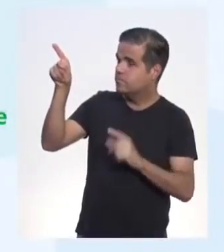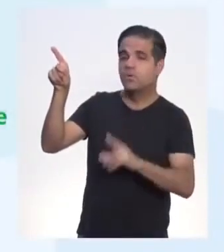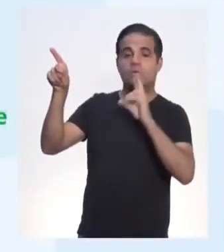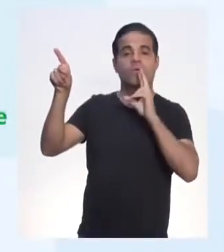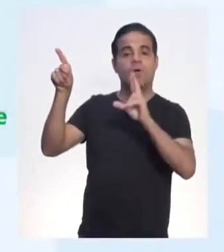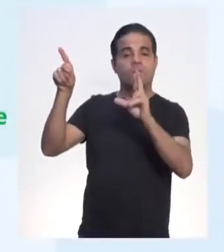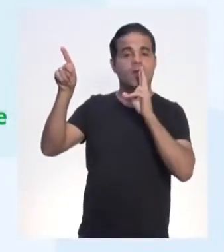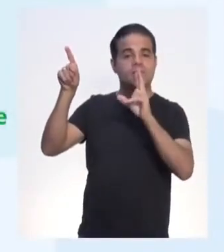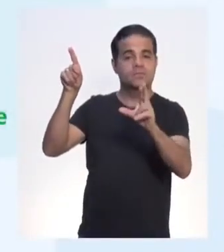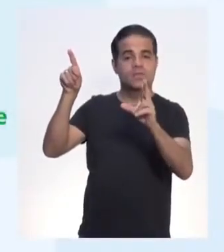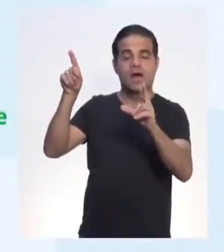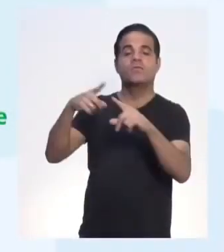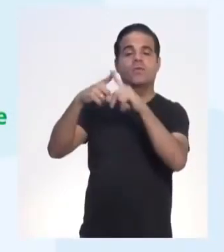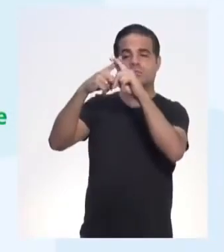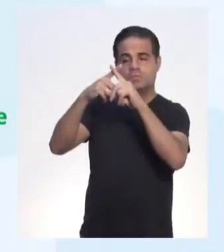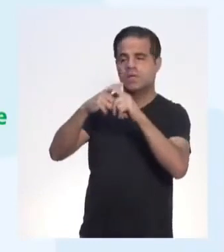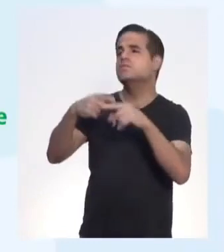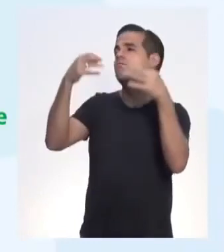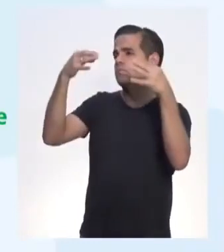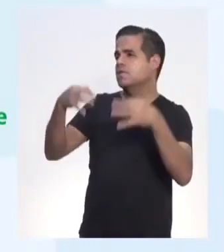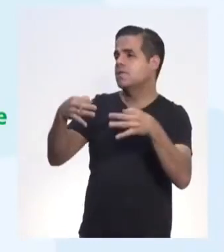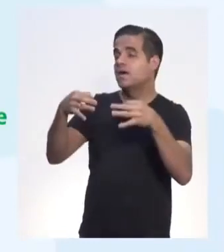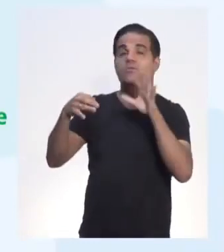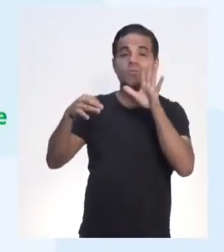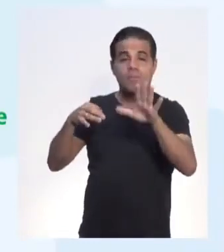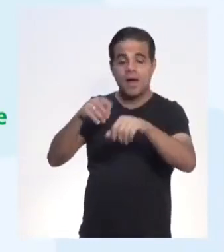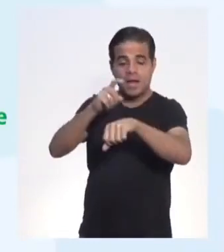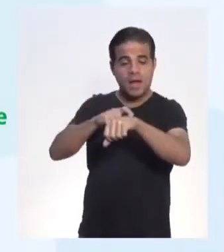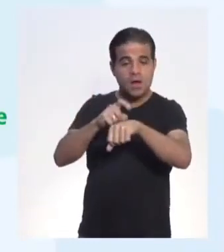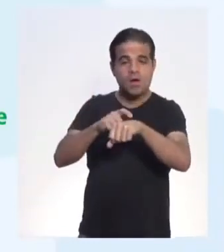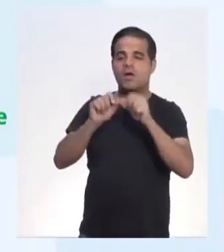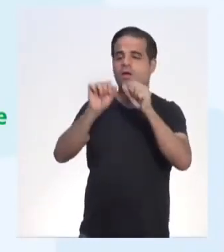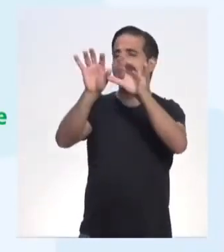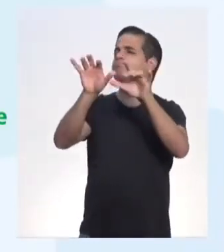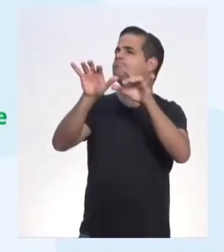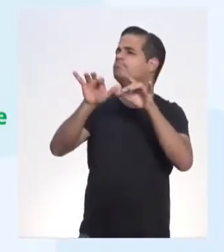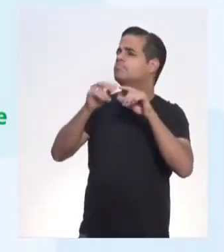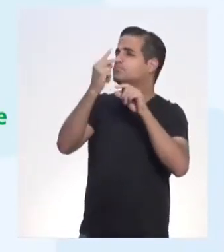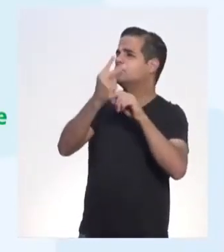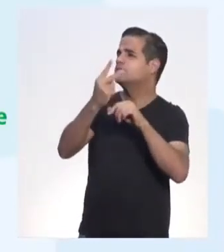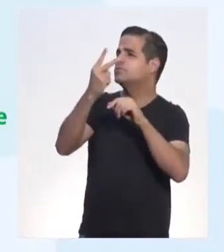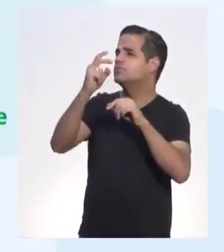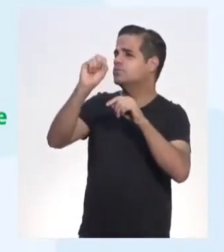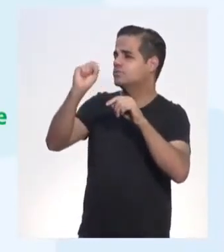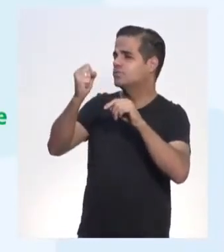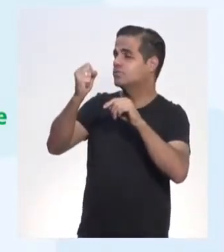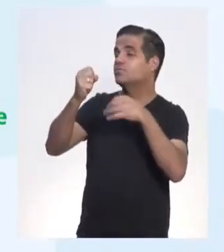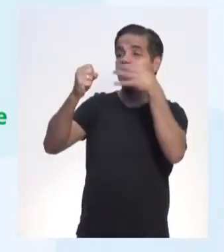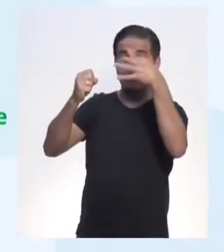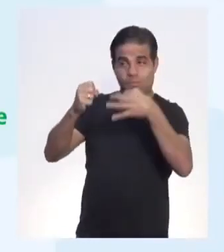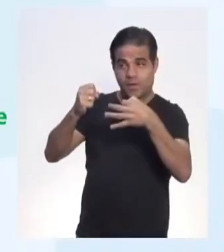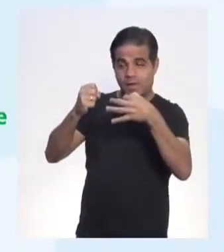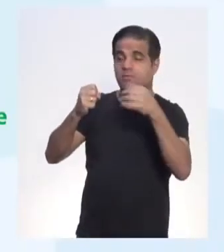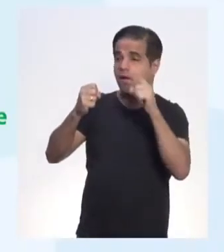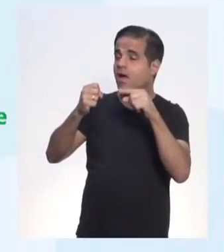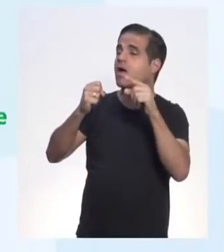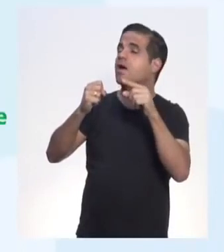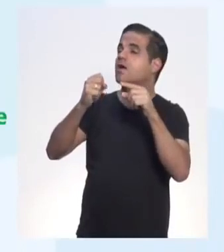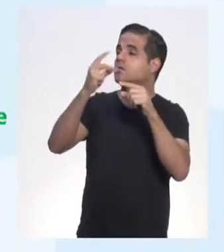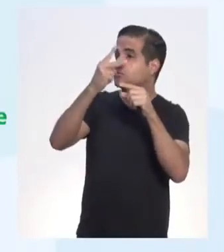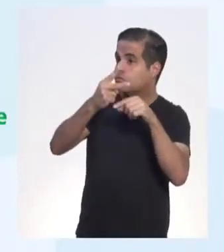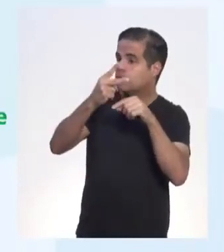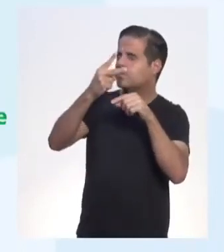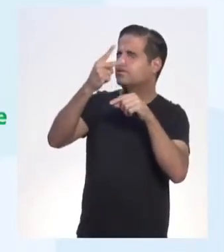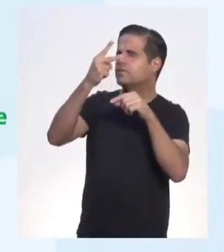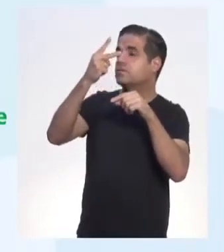aqui ó da multiplicação tá certo mas na hora da digitação saiu 228 e o correto é